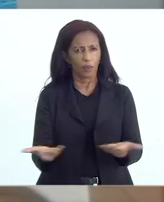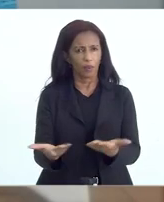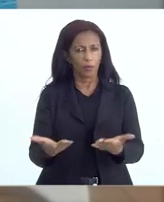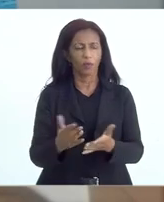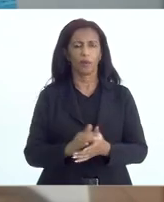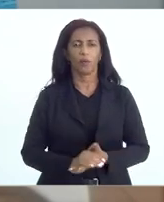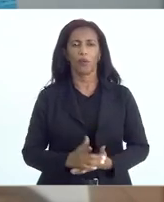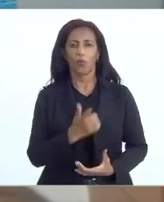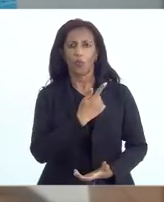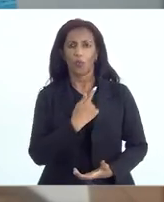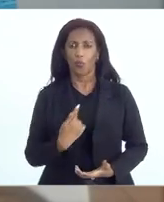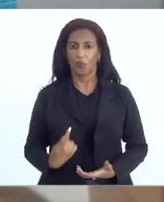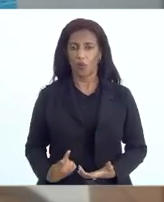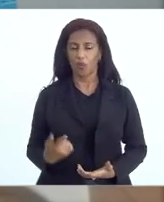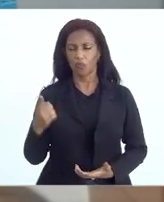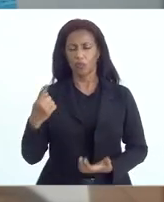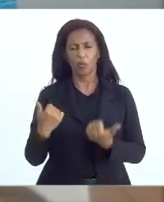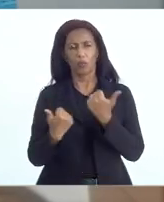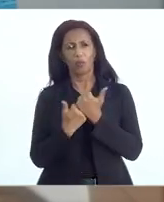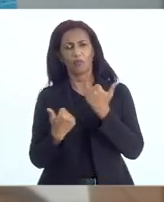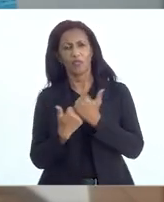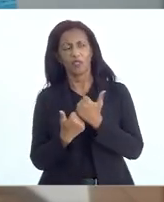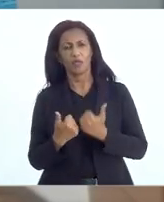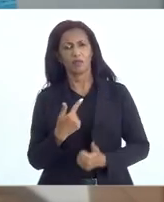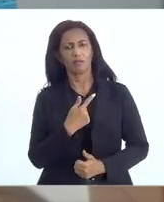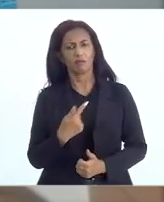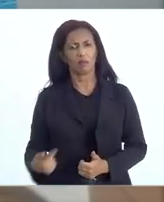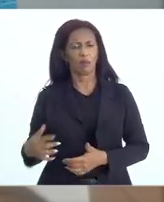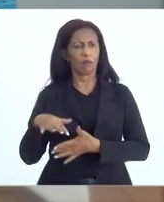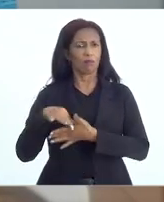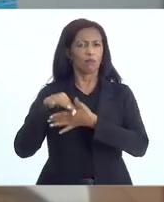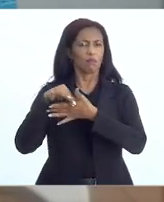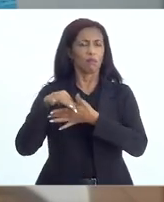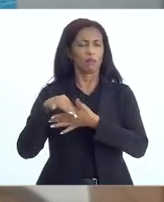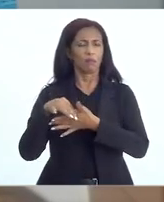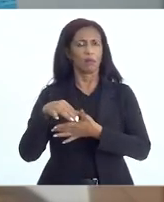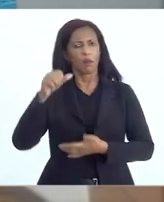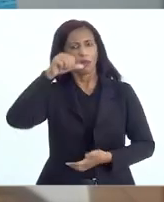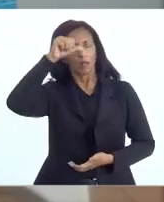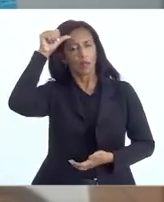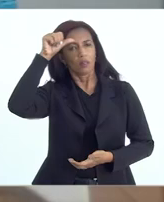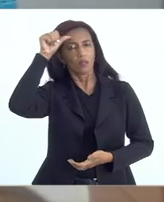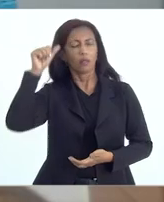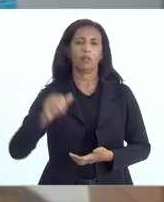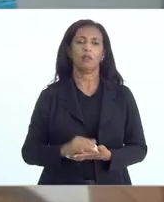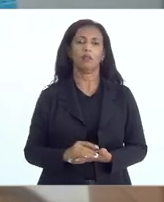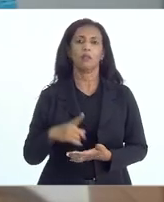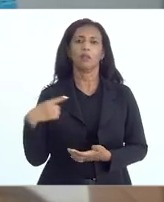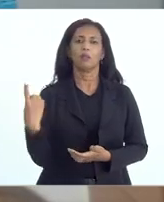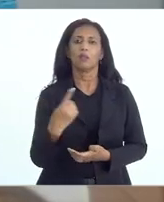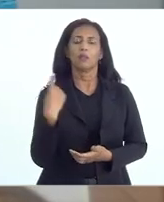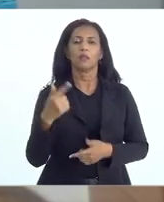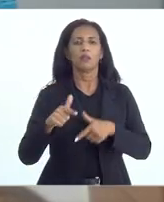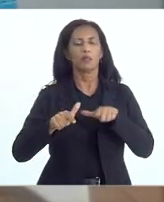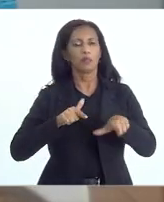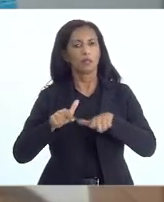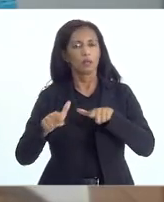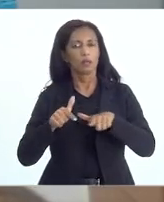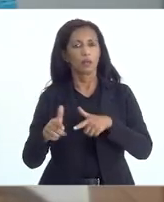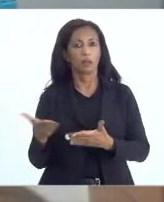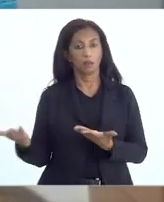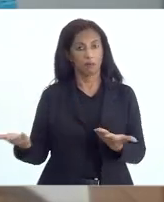o governador seu como vice-líder do governo representando o governador coloco de Castro nós trabalhamos